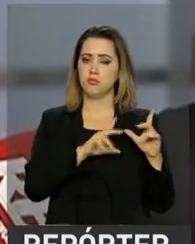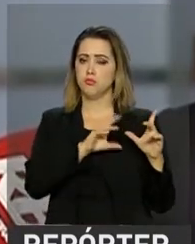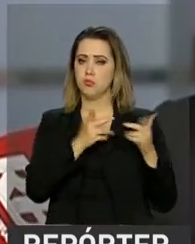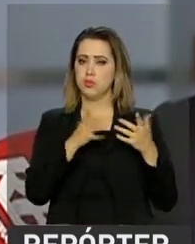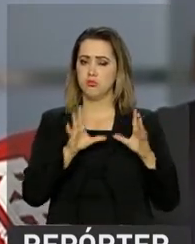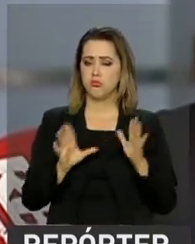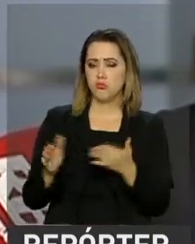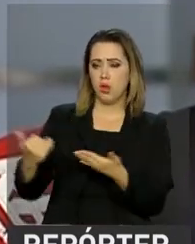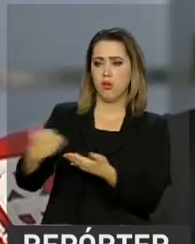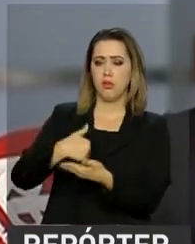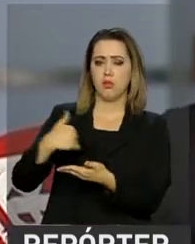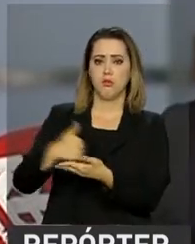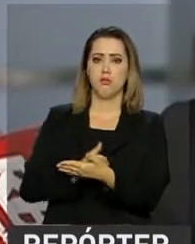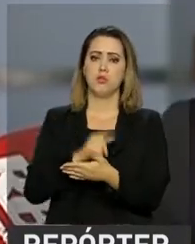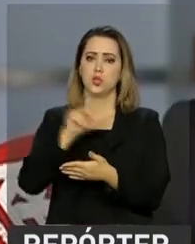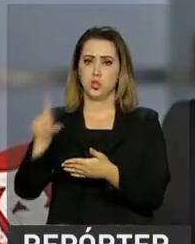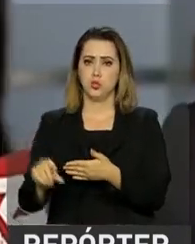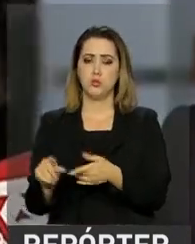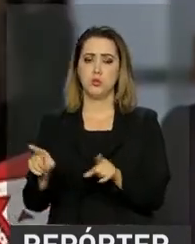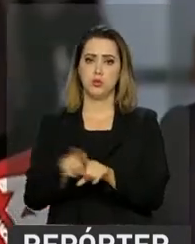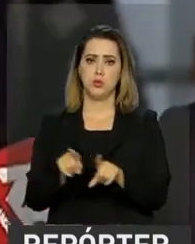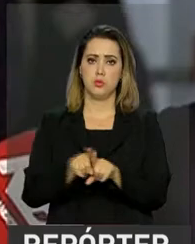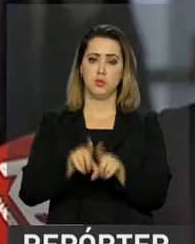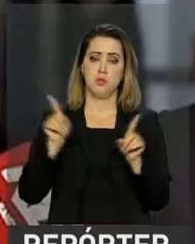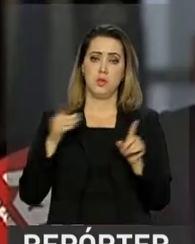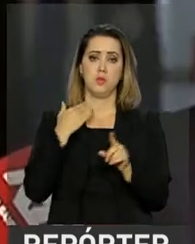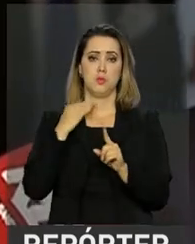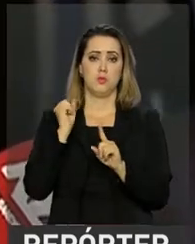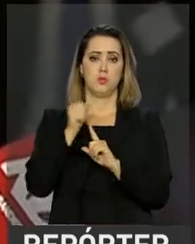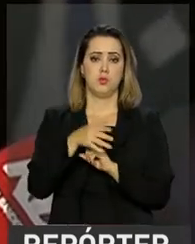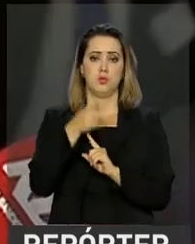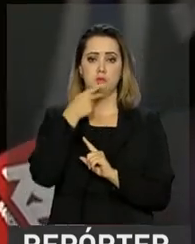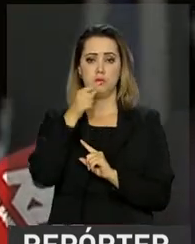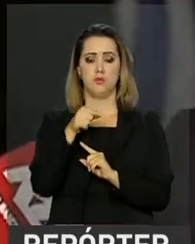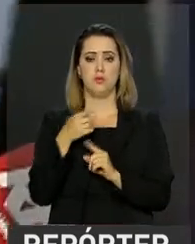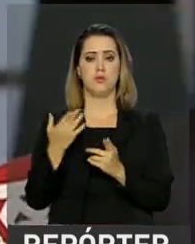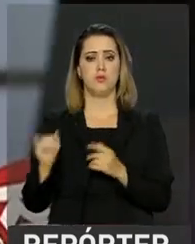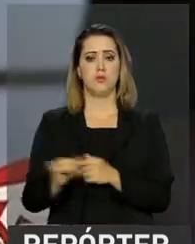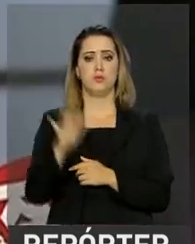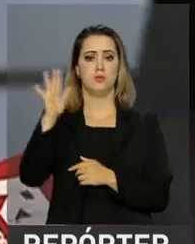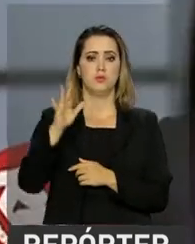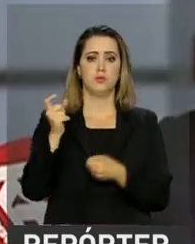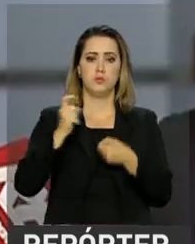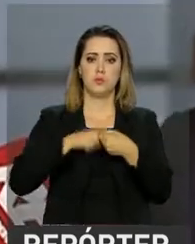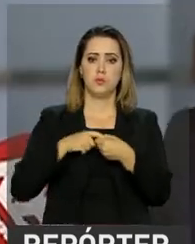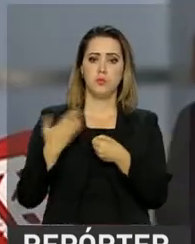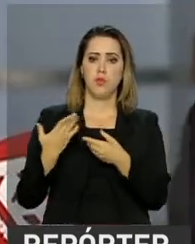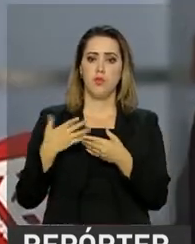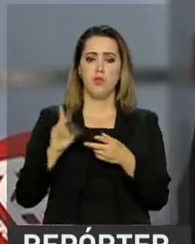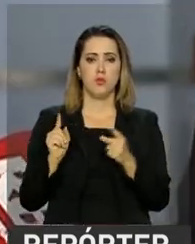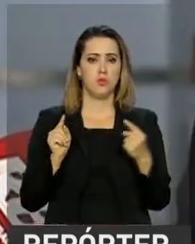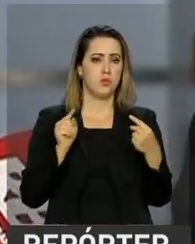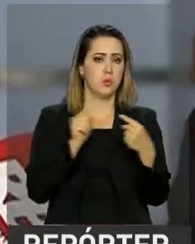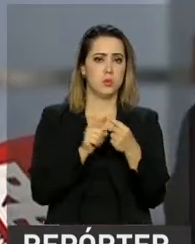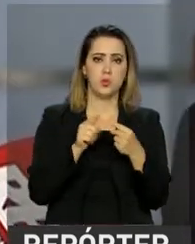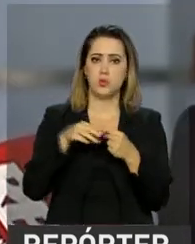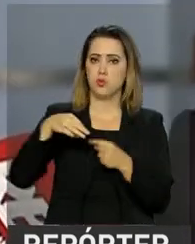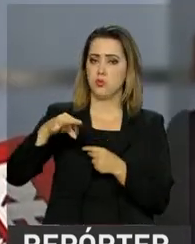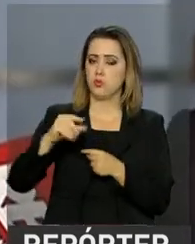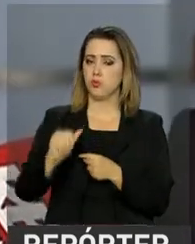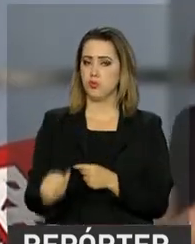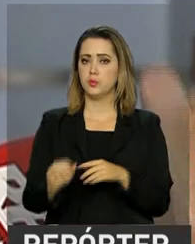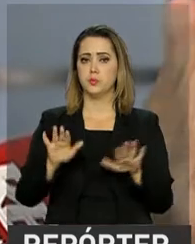aí de arrecadação. Mas, evidentemente, segundo as projeções do Banco Central, a inflação volta a convergir para a meta, né?